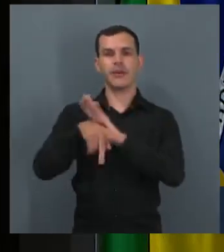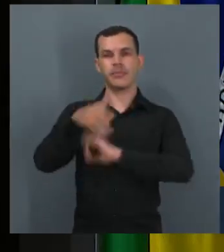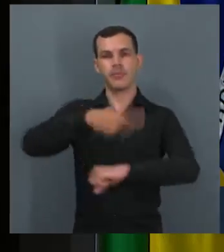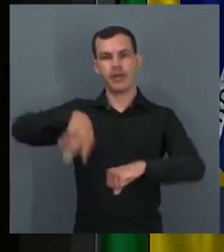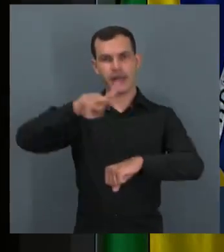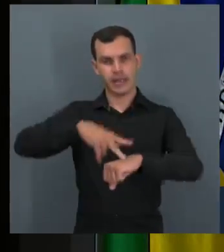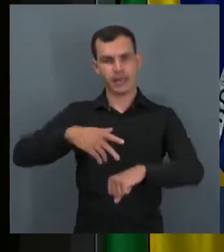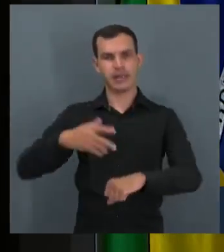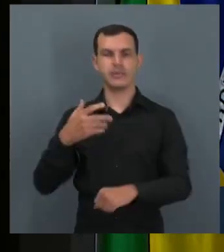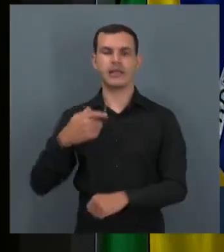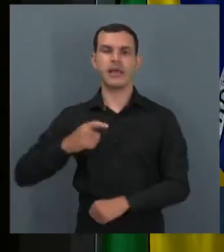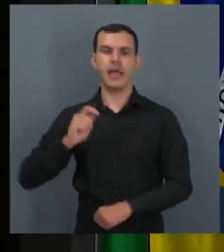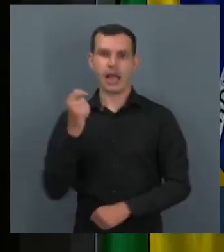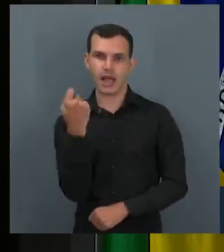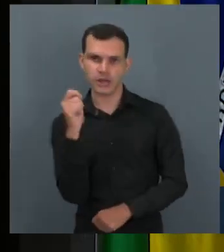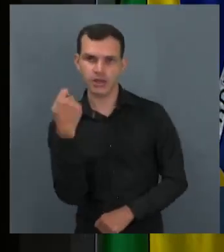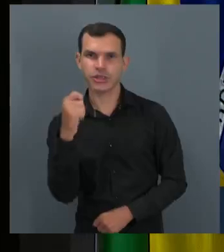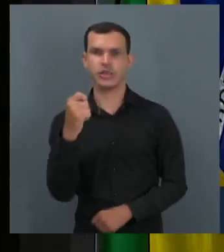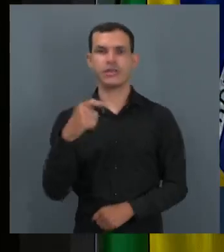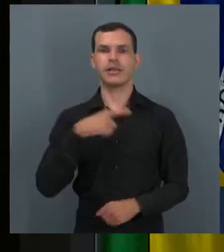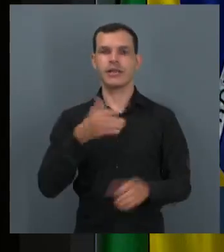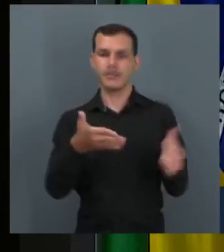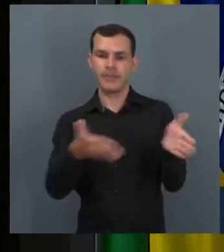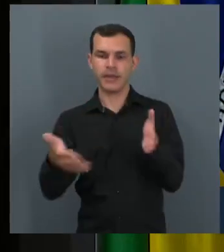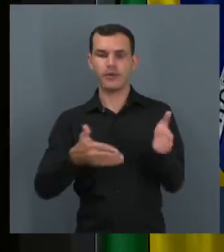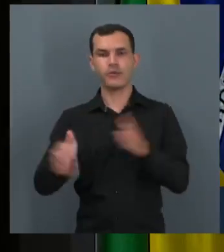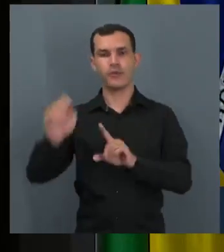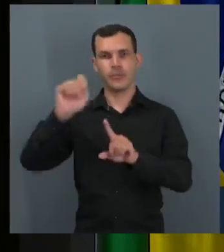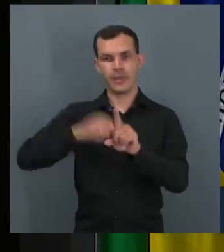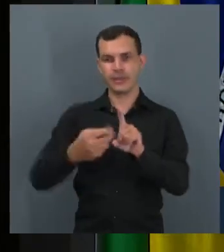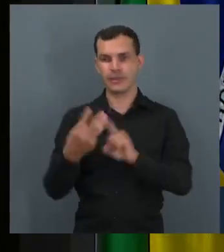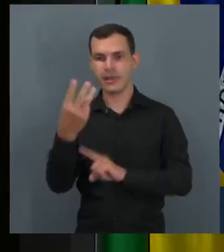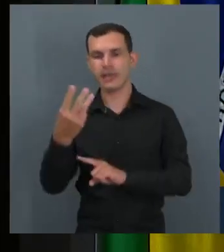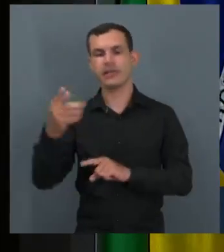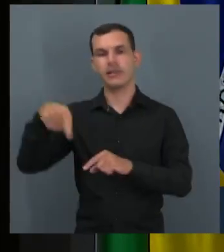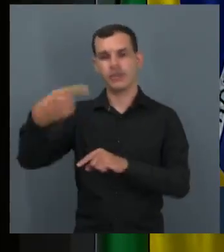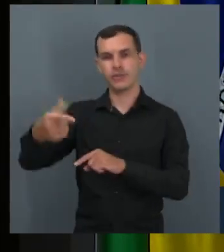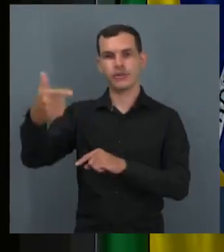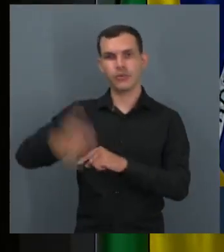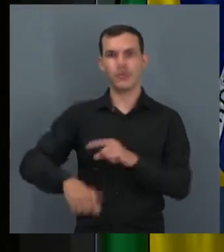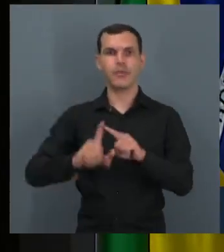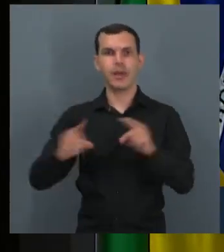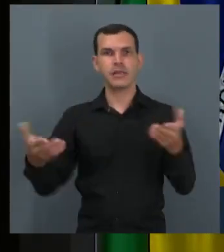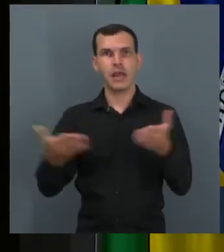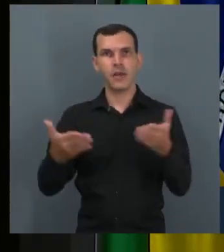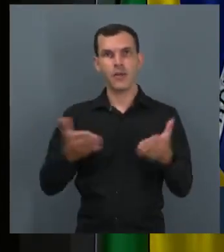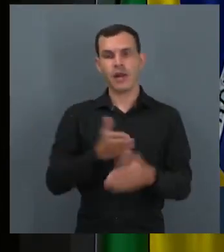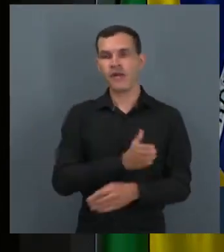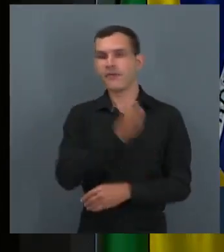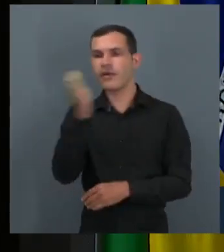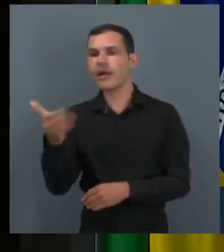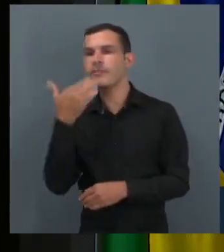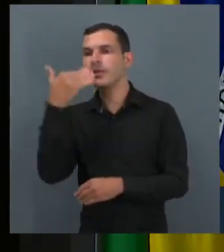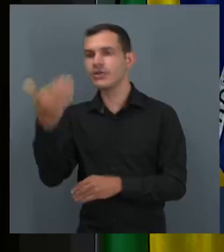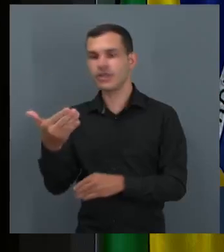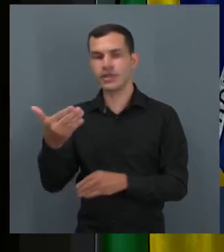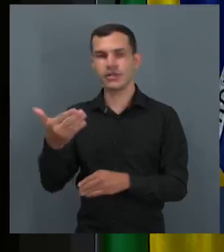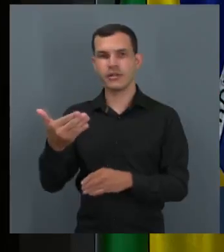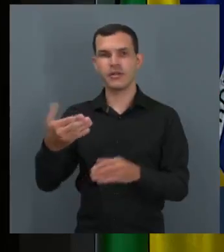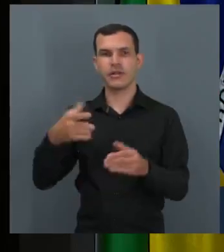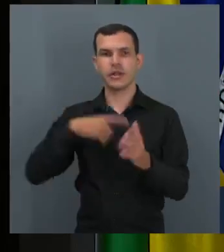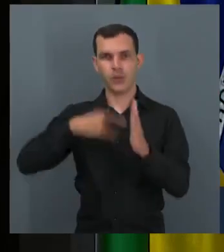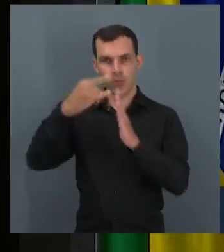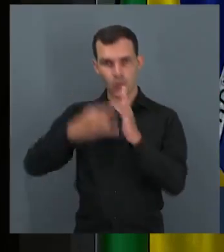asilo, renovando de 3 em 3 meses, mas quando estão indo renovar agora, estão sendo presas. Então, elas estão